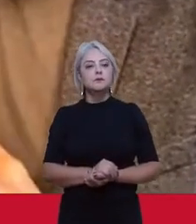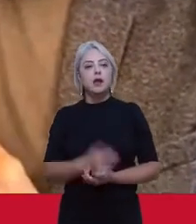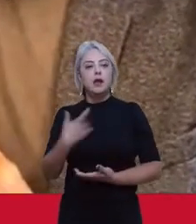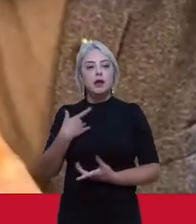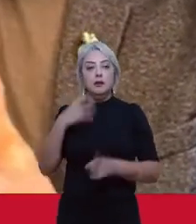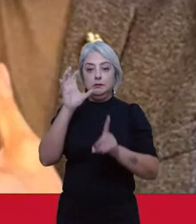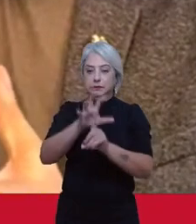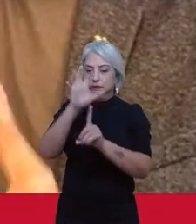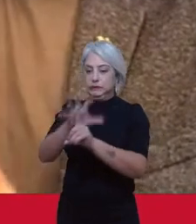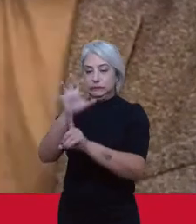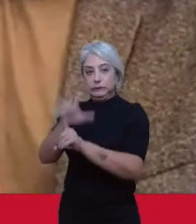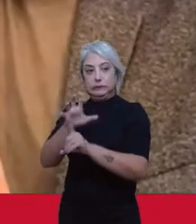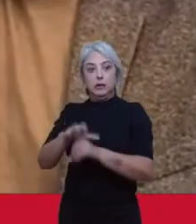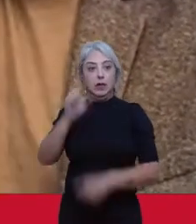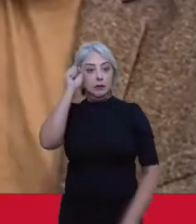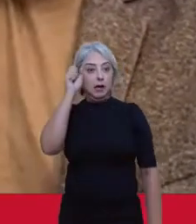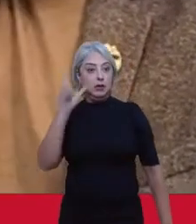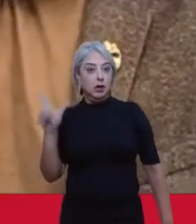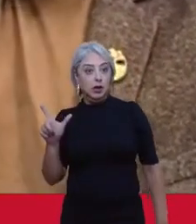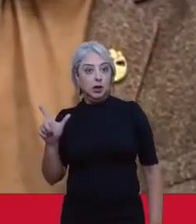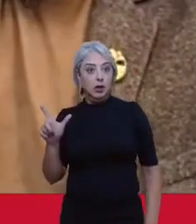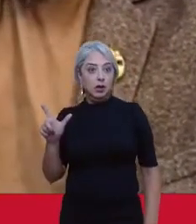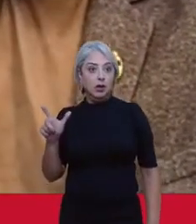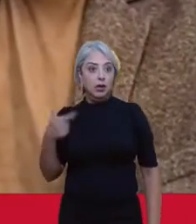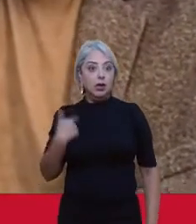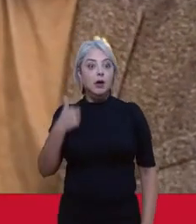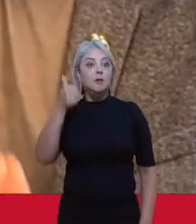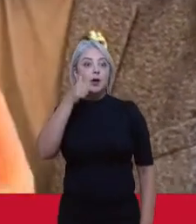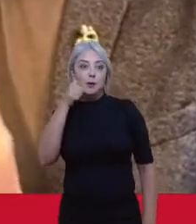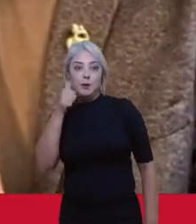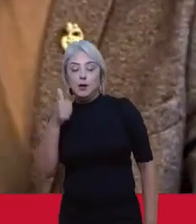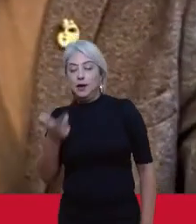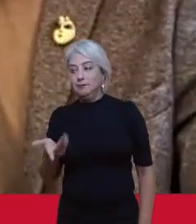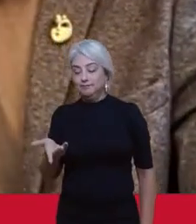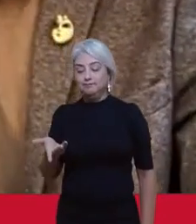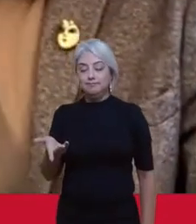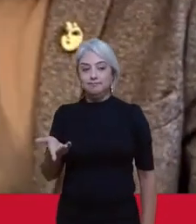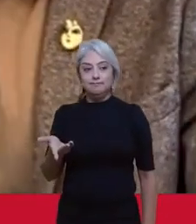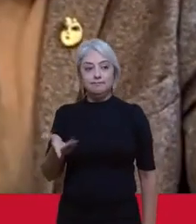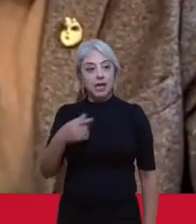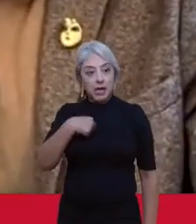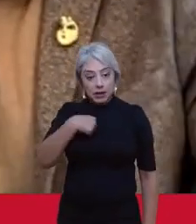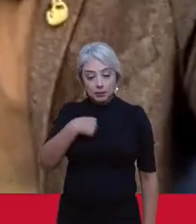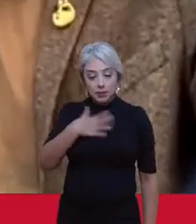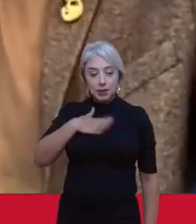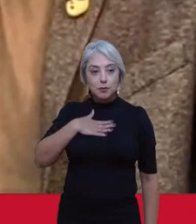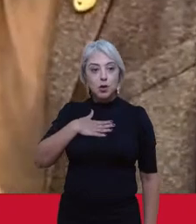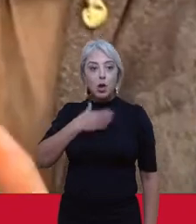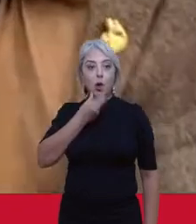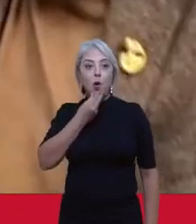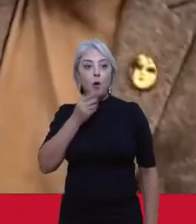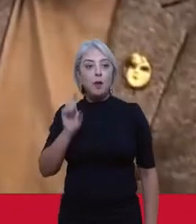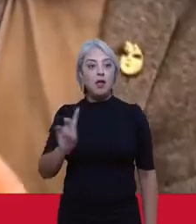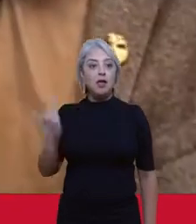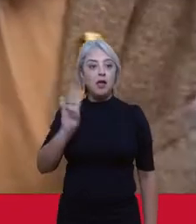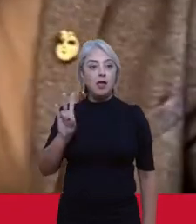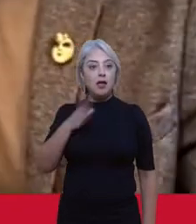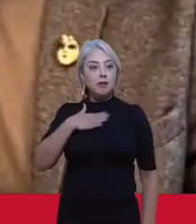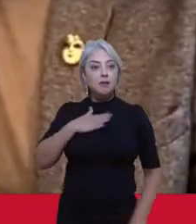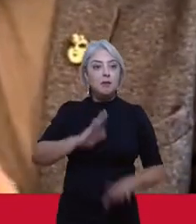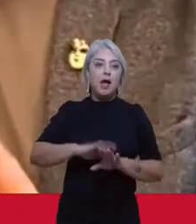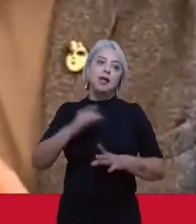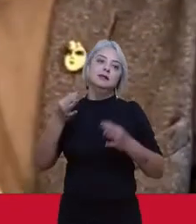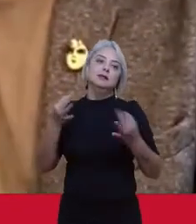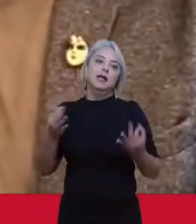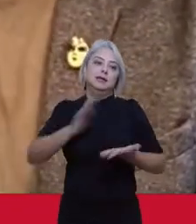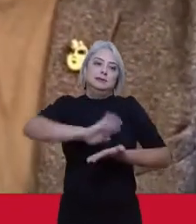caía principalmente em Maria do Rosário, Érica Cocai, porque eram mulheres, né? E em mim, porque era um homem gay. E aí, mais em mim, porque,